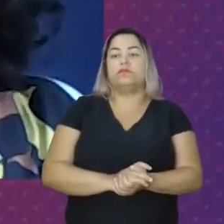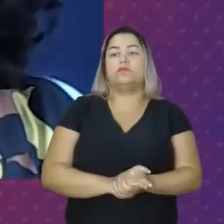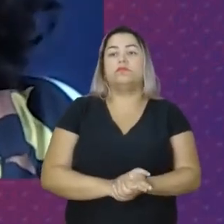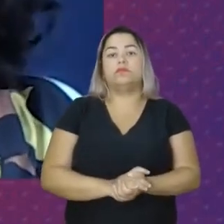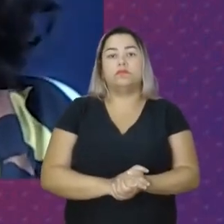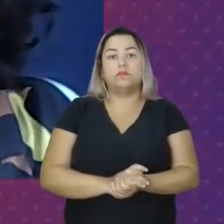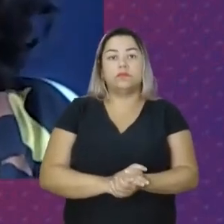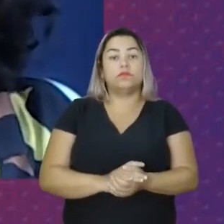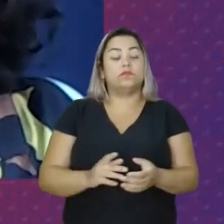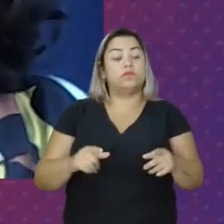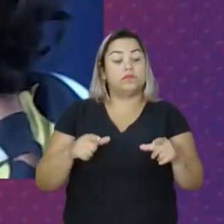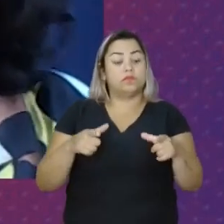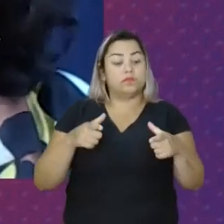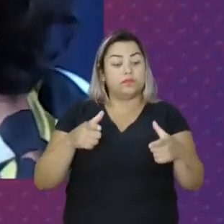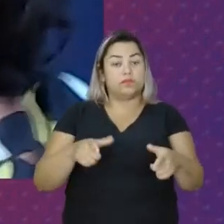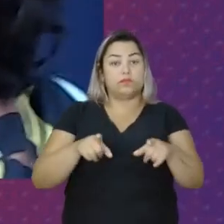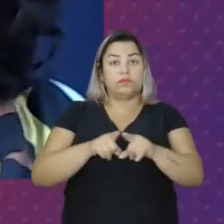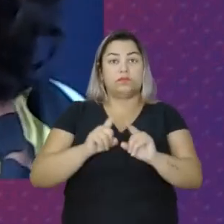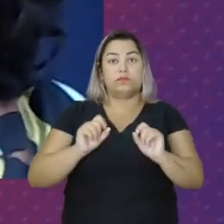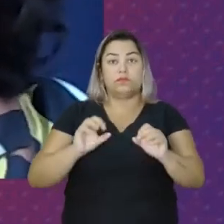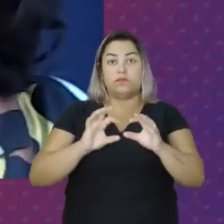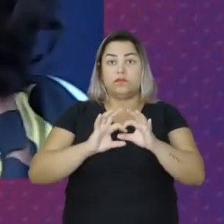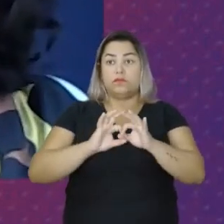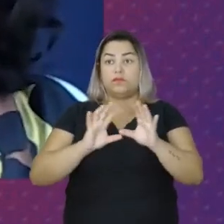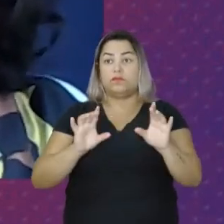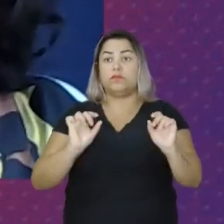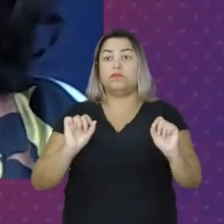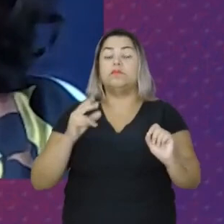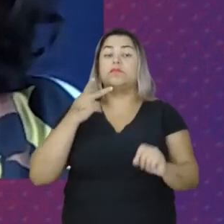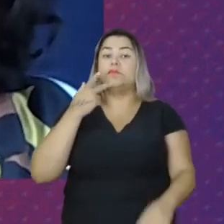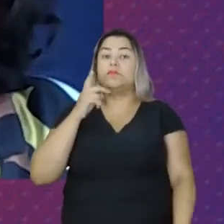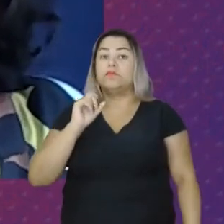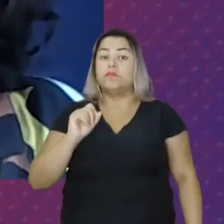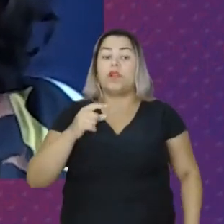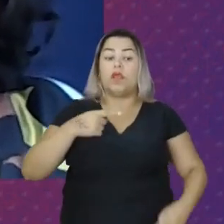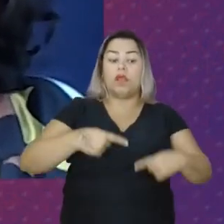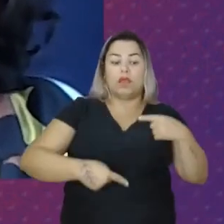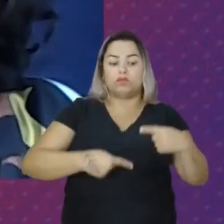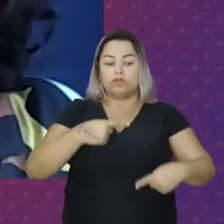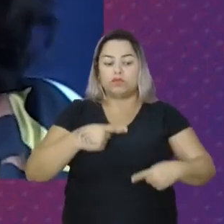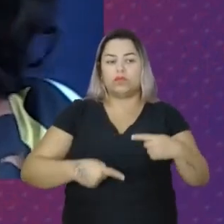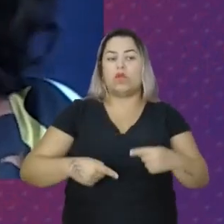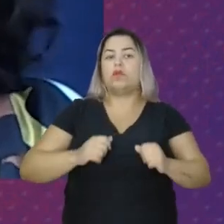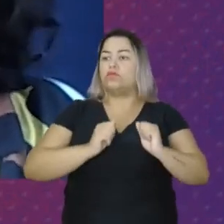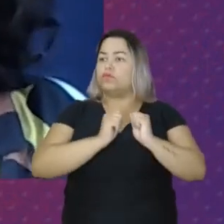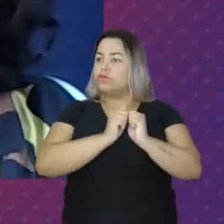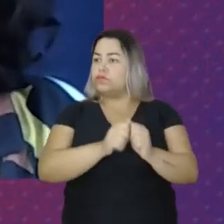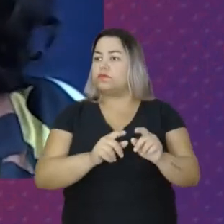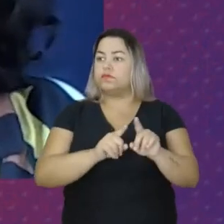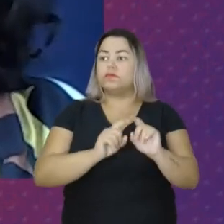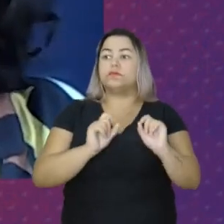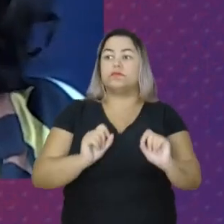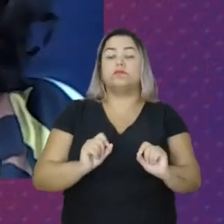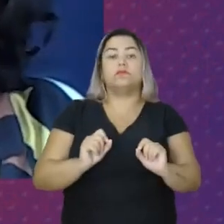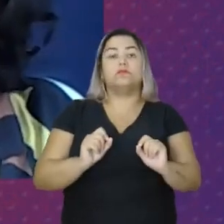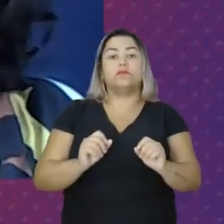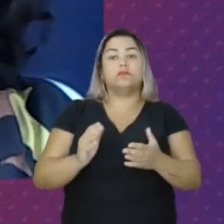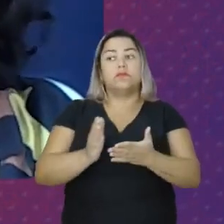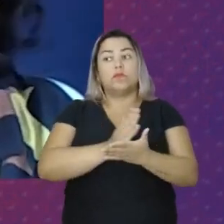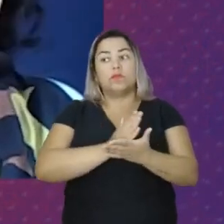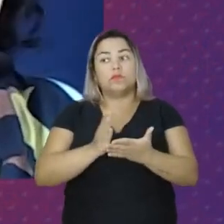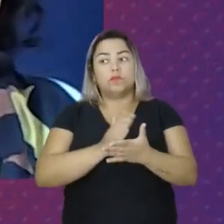Então, é desse lugar que eu me coloco para discutir com vocês, para trazer